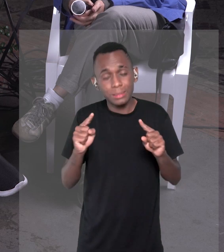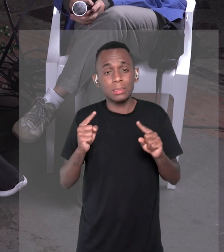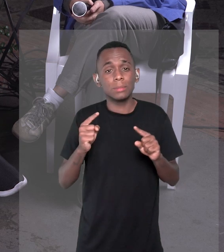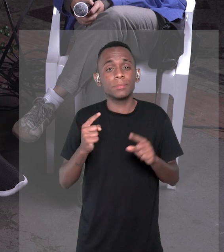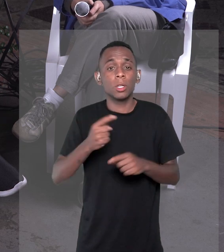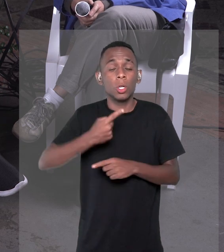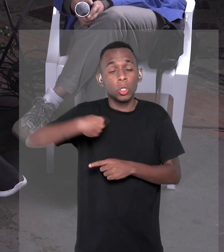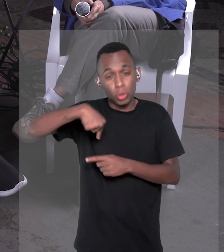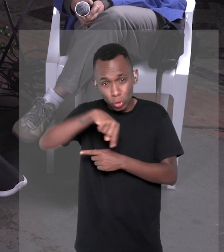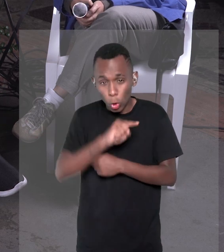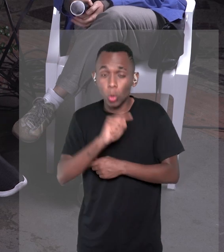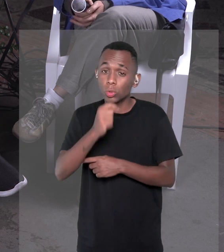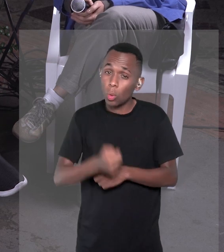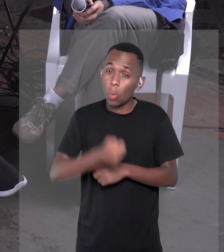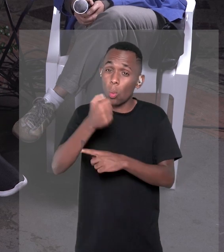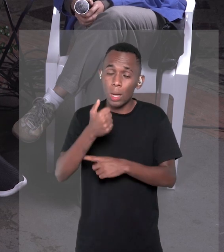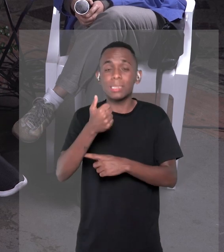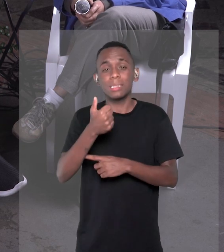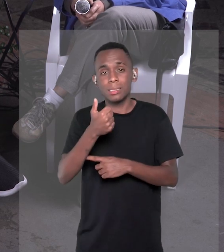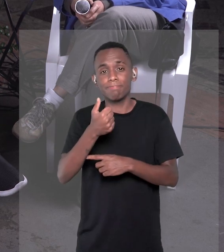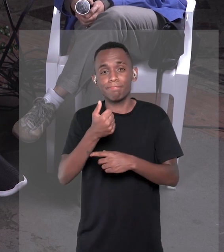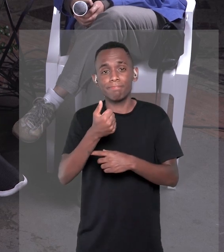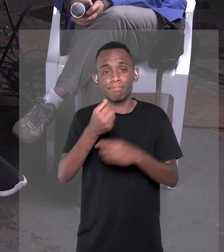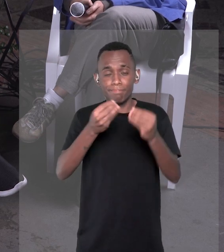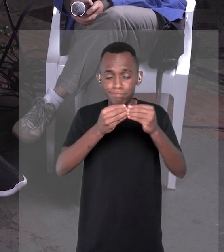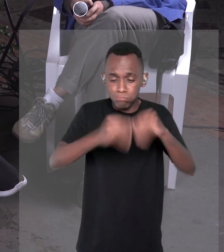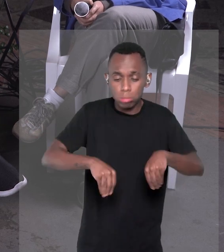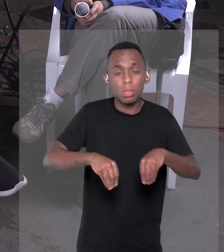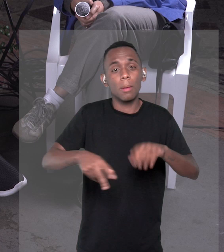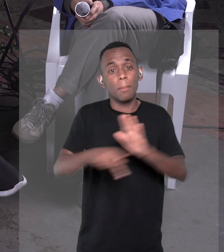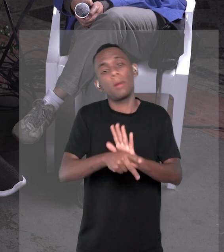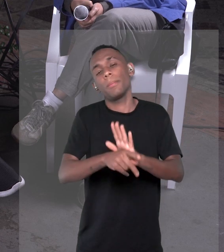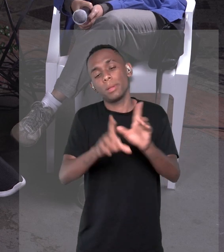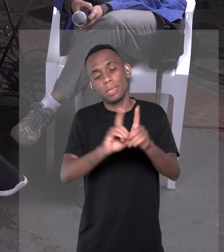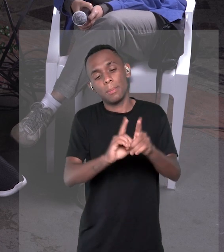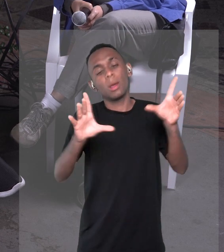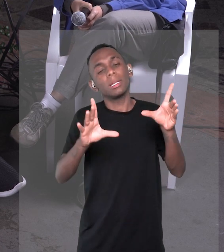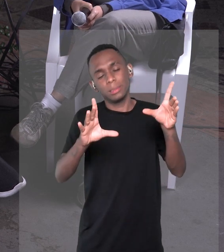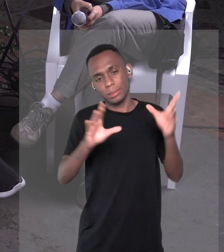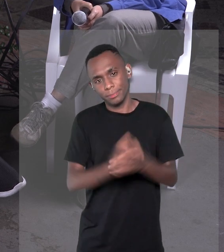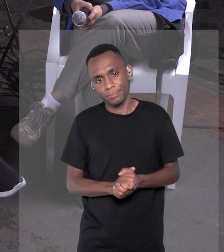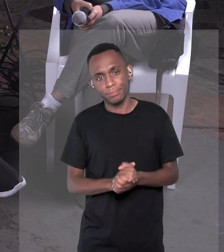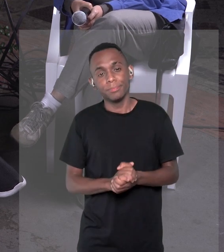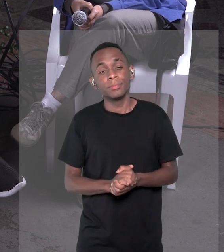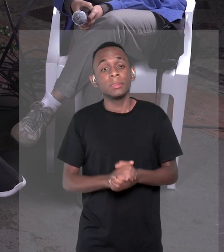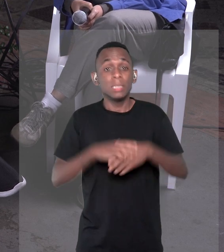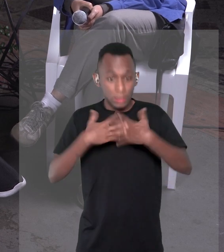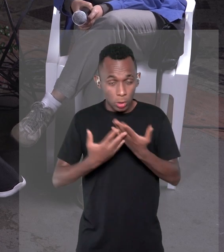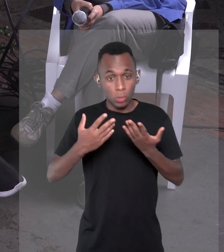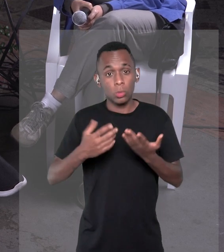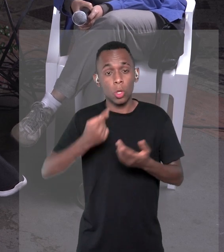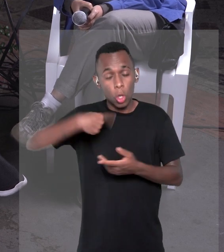uma quebra, um esmagamento da democracia. E isso foi que nos motivou a fazer